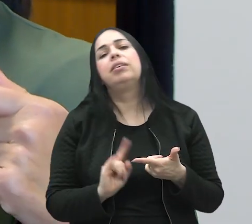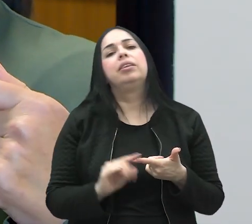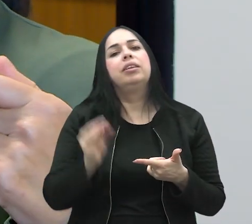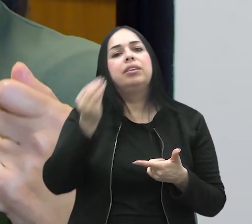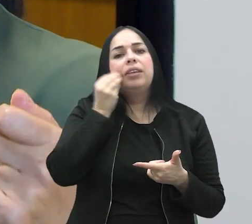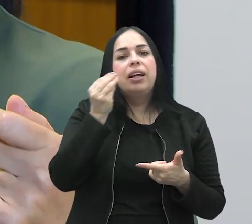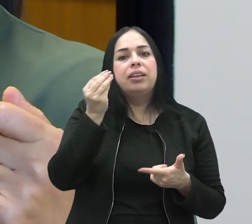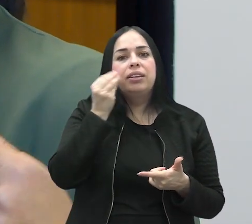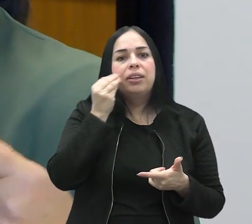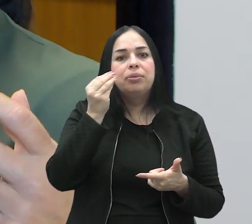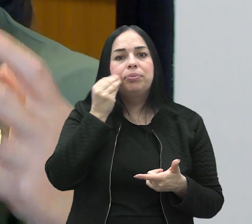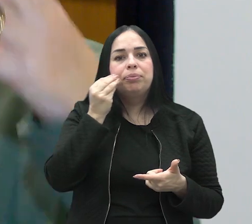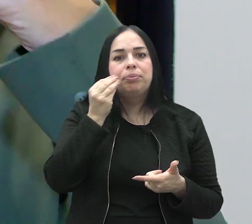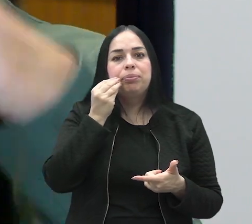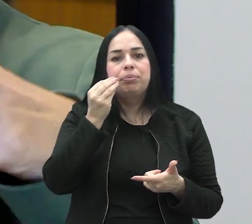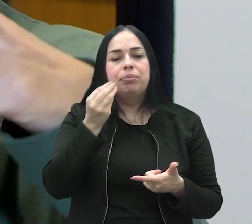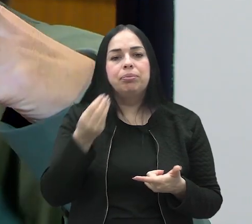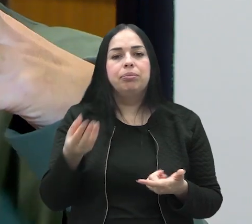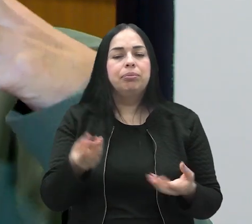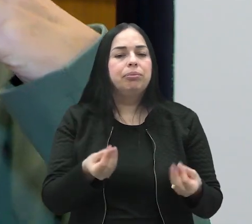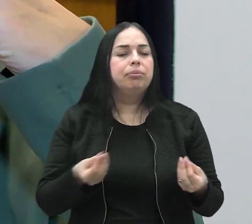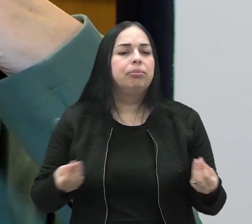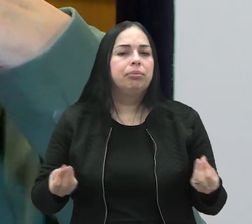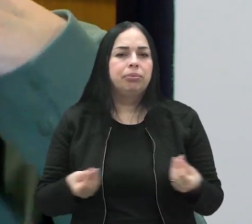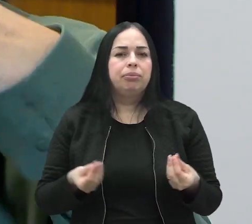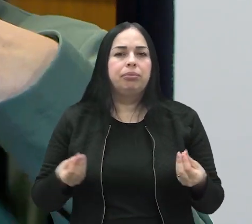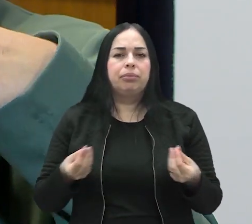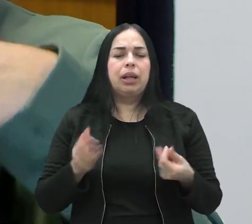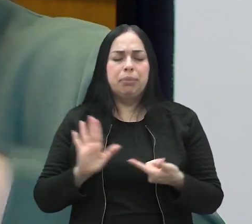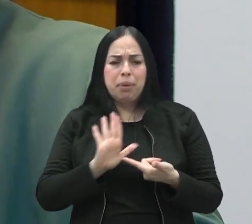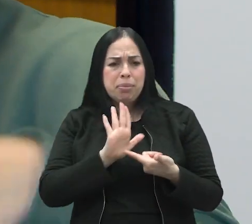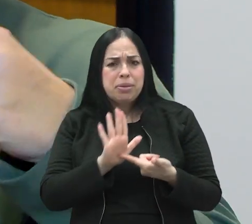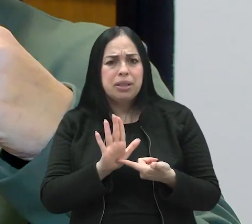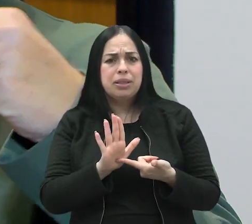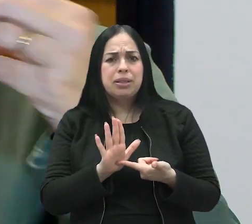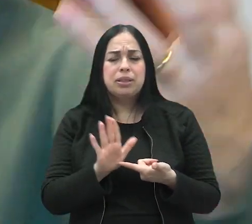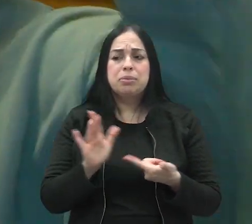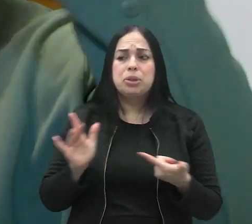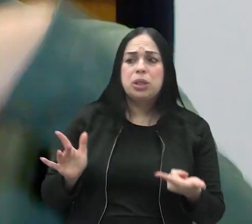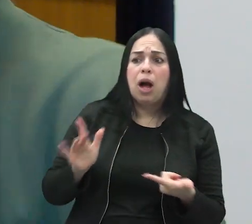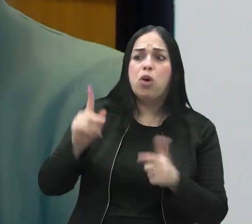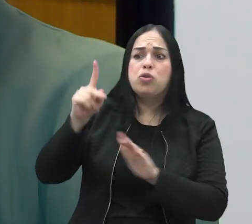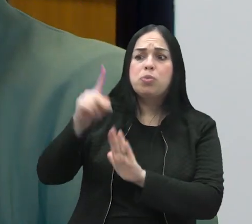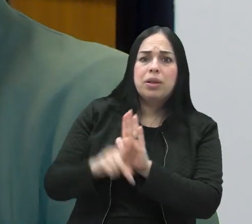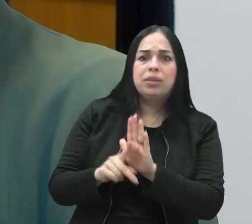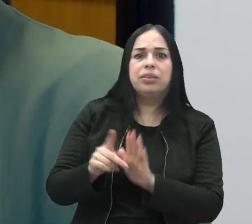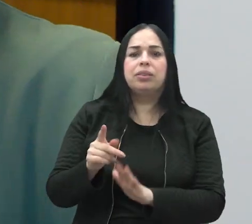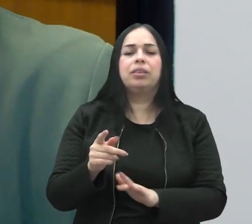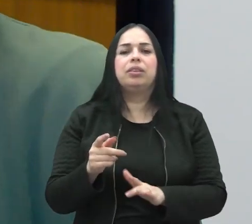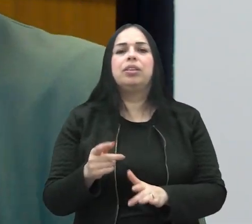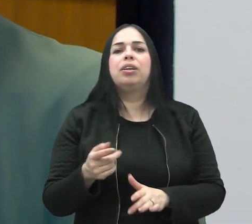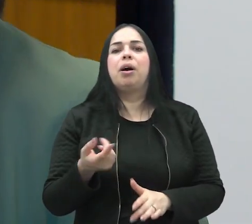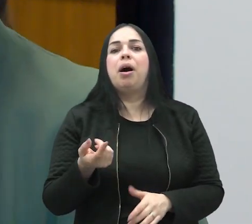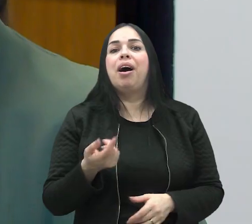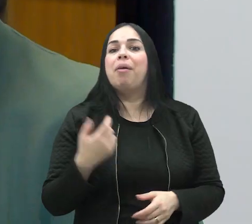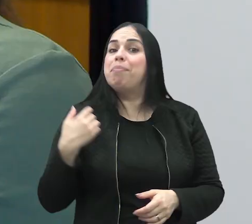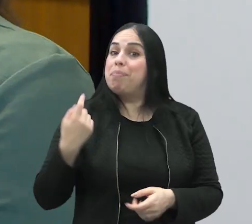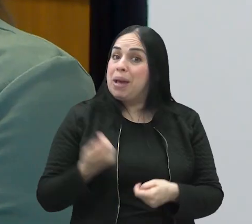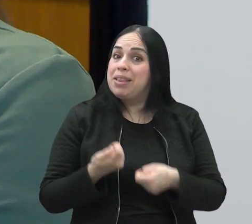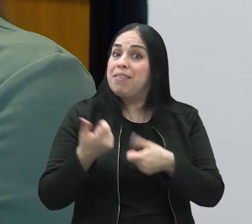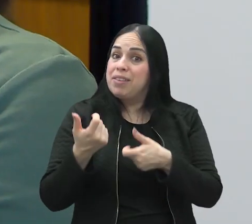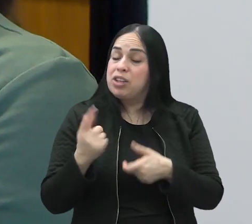Divulgando, tentando trazer para a cidade os programas que bolsa de